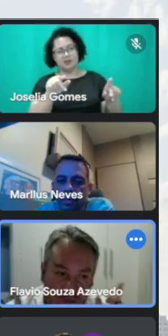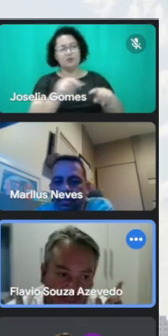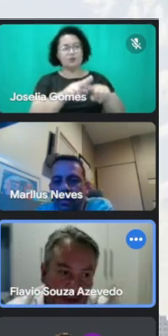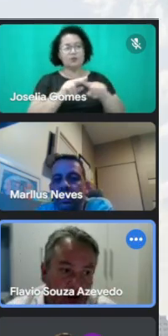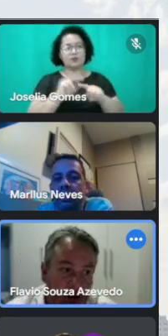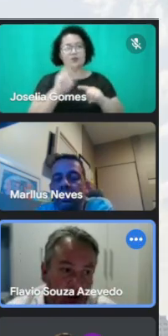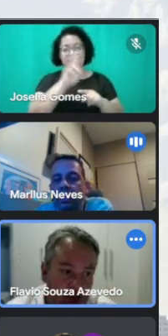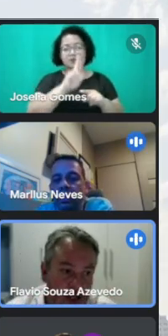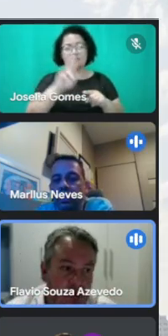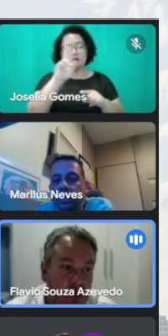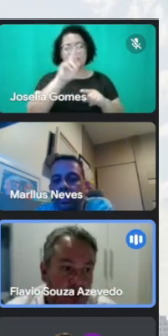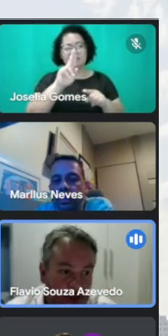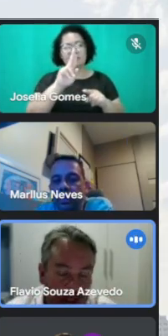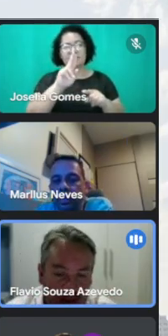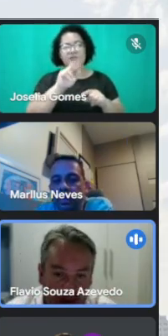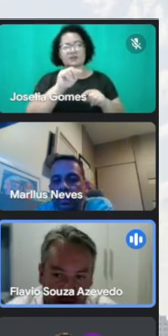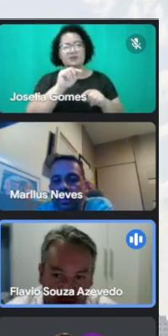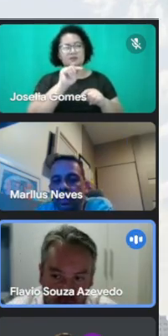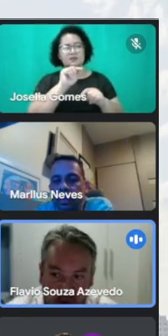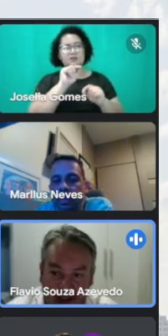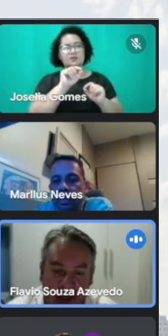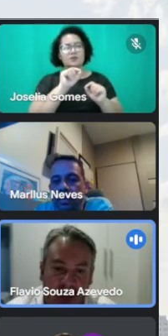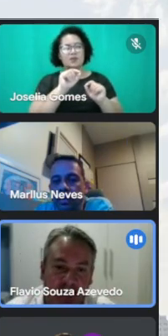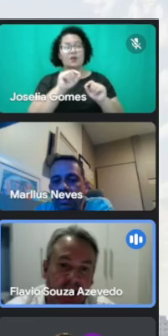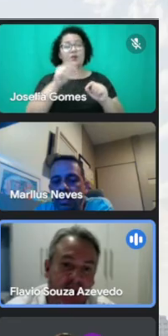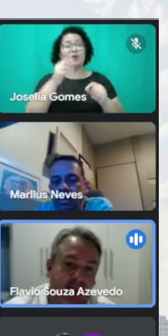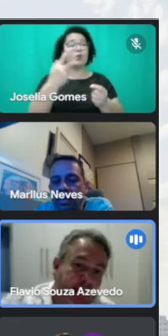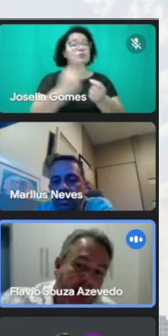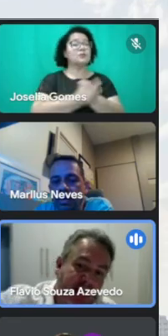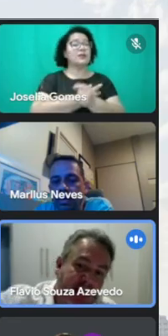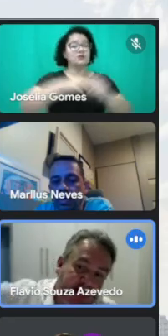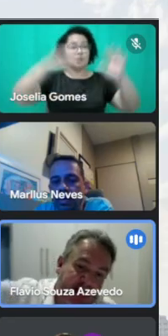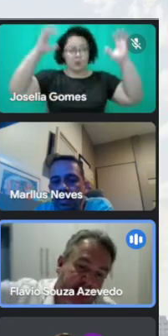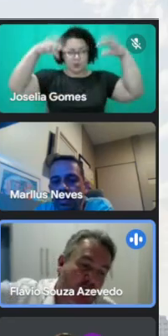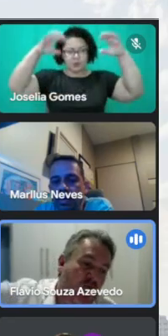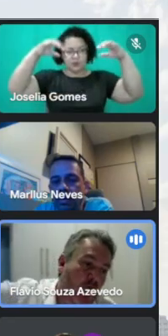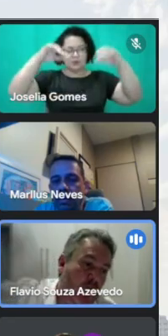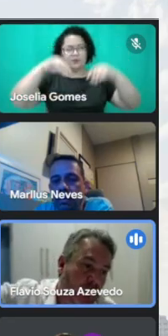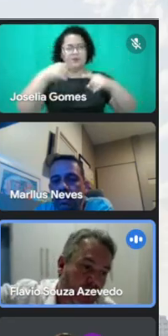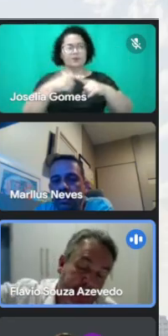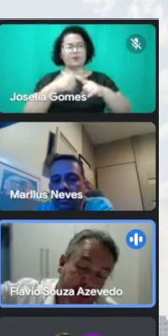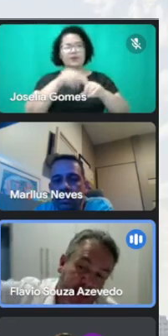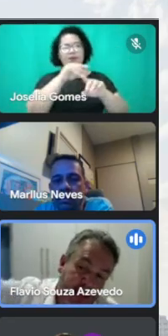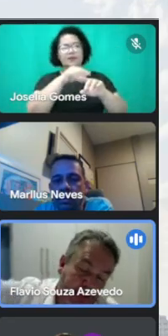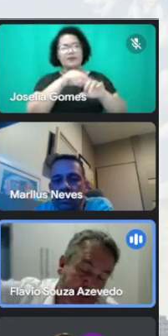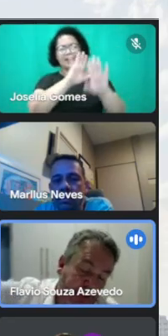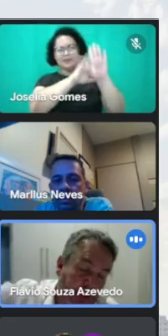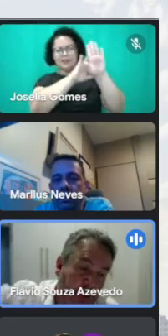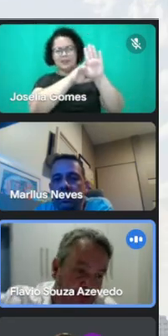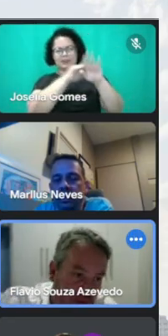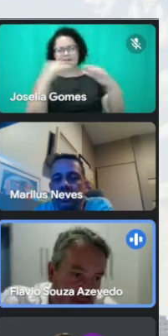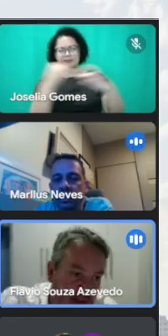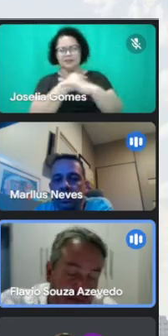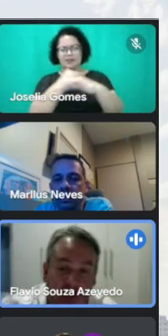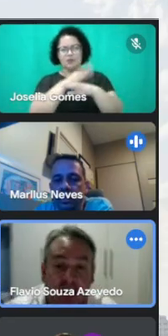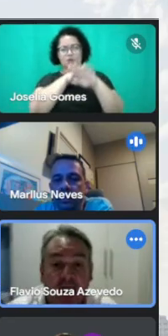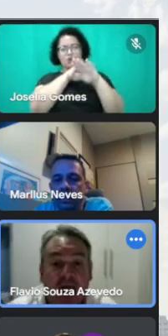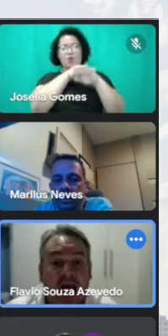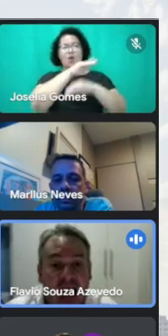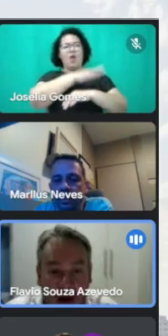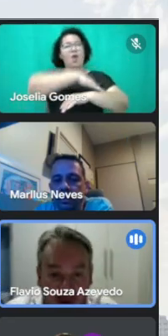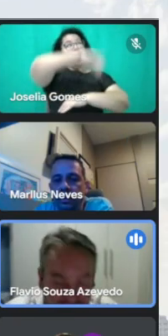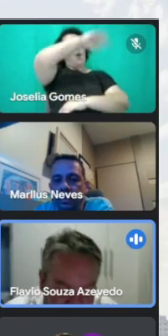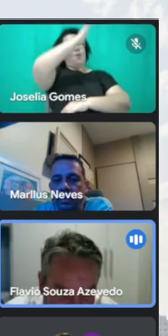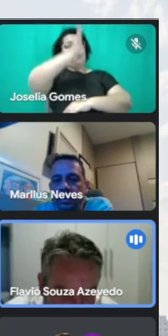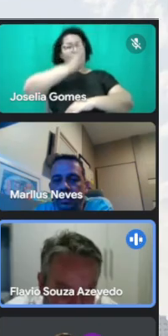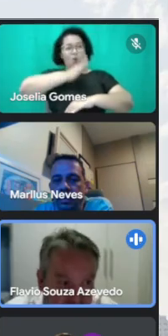vertedouro. Sim. Quando acontece uma chuva, que assim, nessa parte de trás aqui é um morro, bem grande, lá para cima, eu fui lá também.